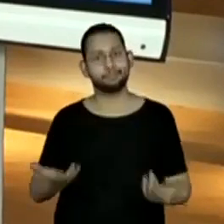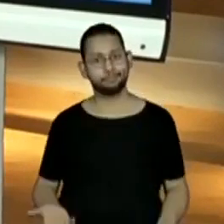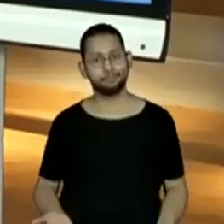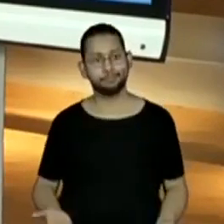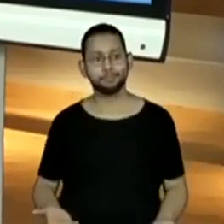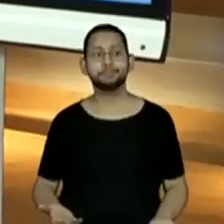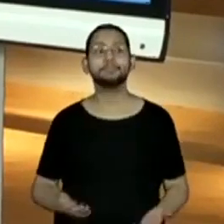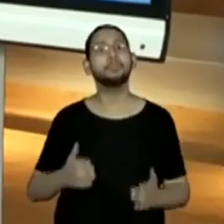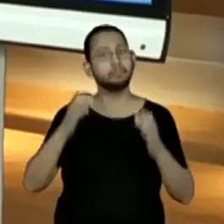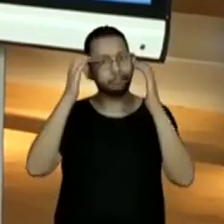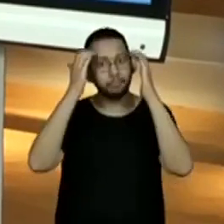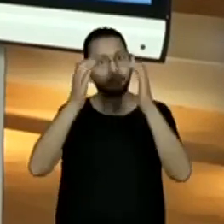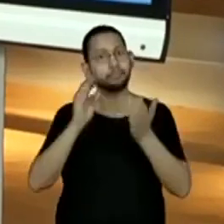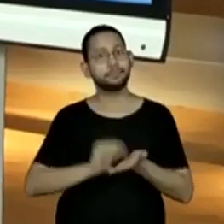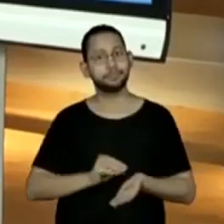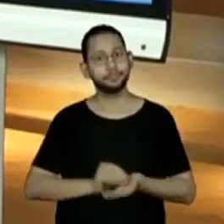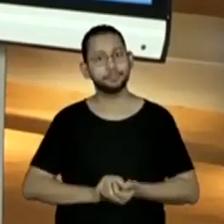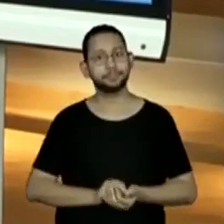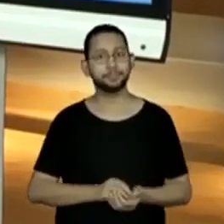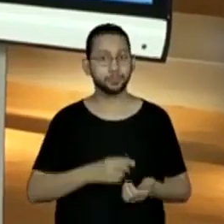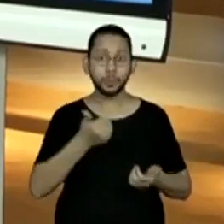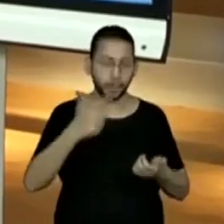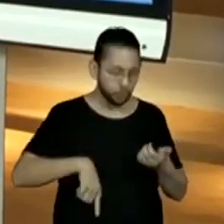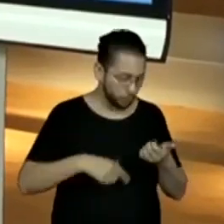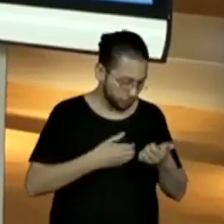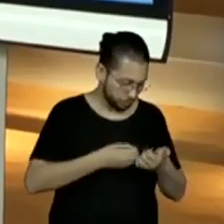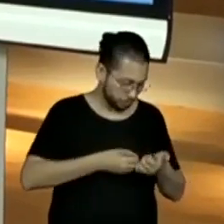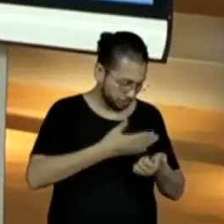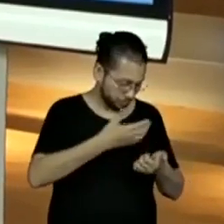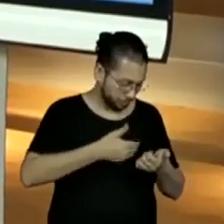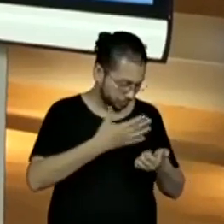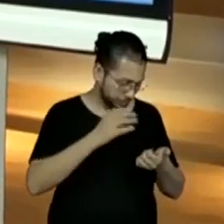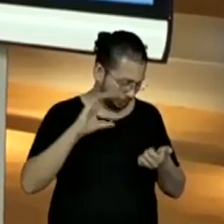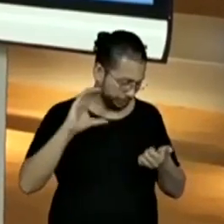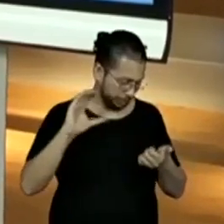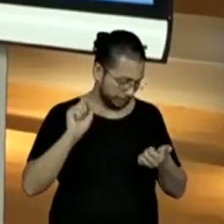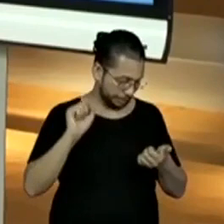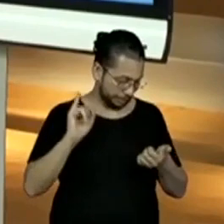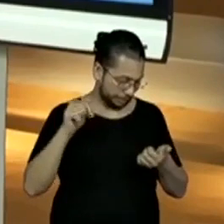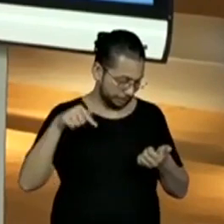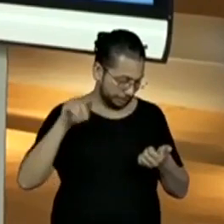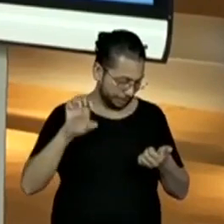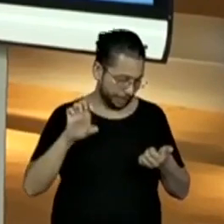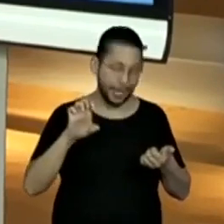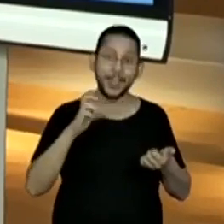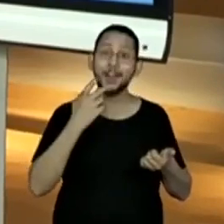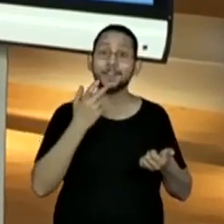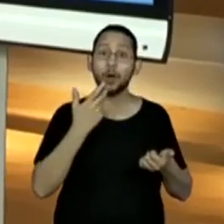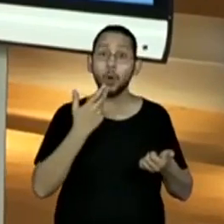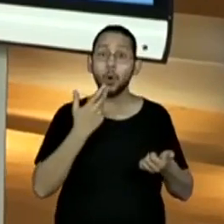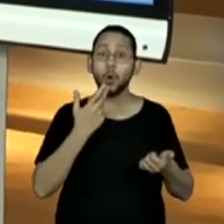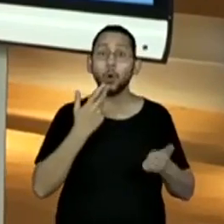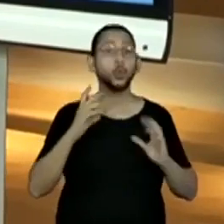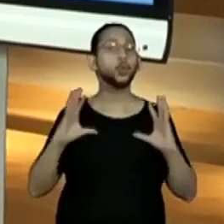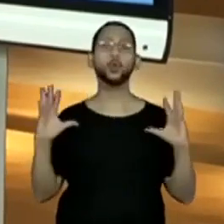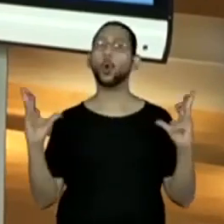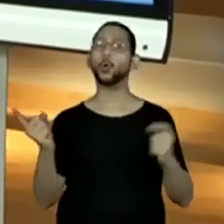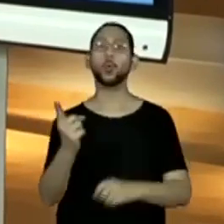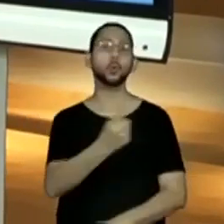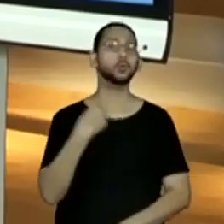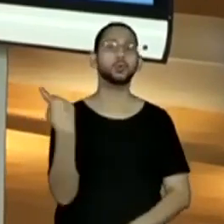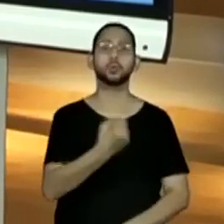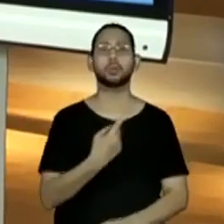que legal, deixa eu voltar aqui. O Kaique. Kaique falou que todos somos responsáveis.